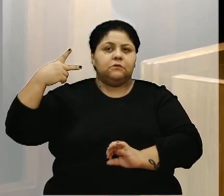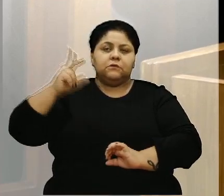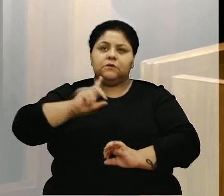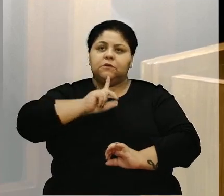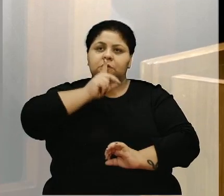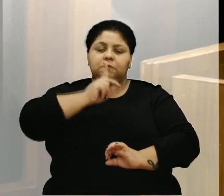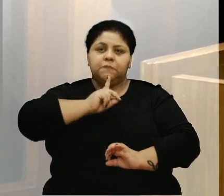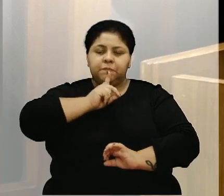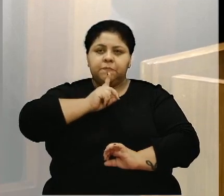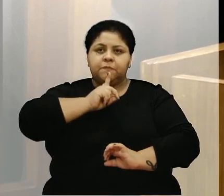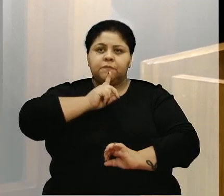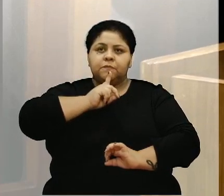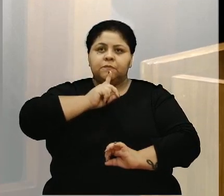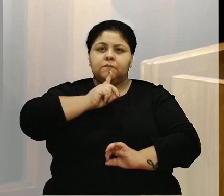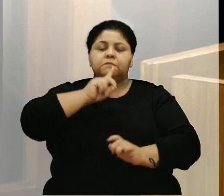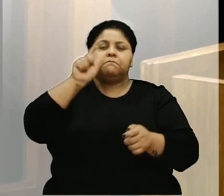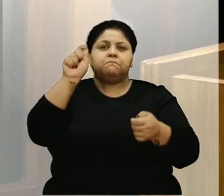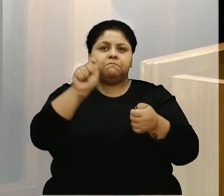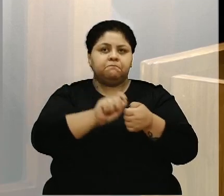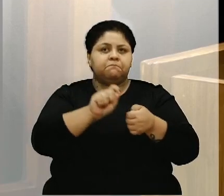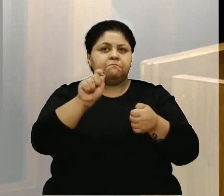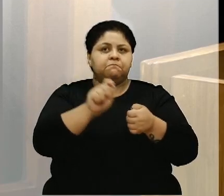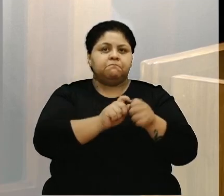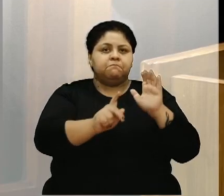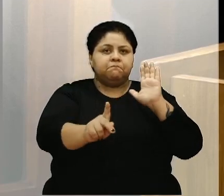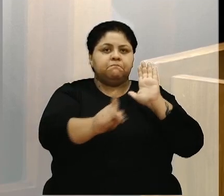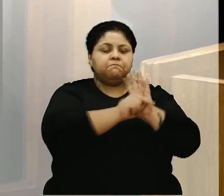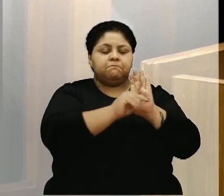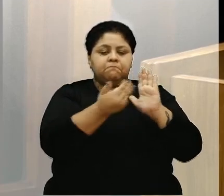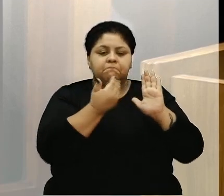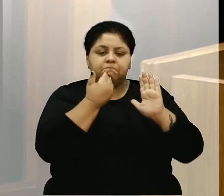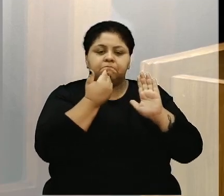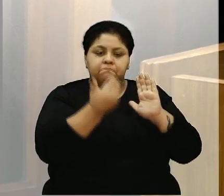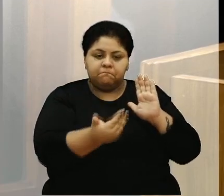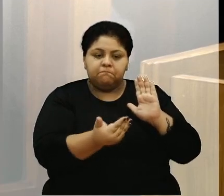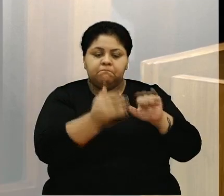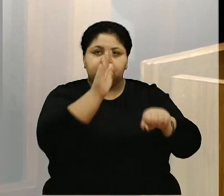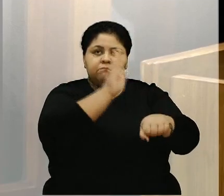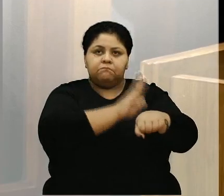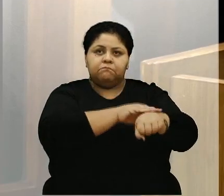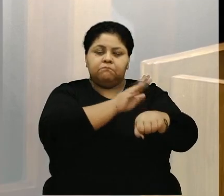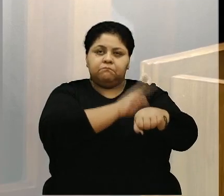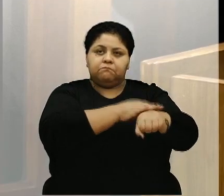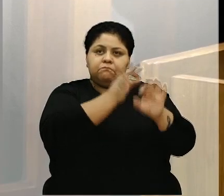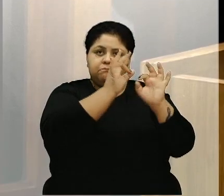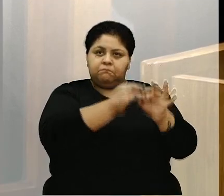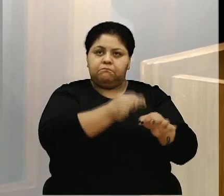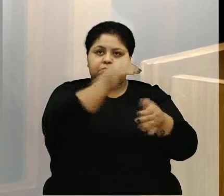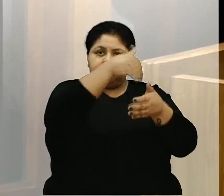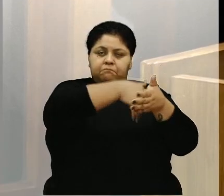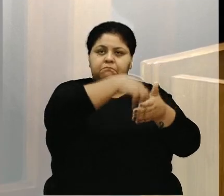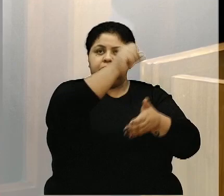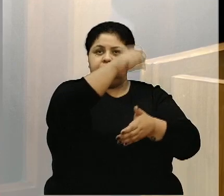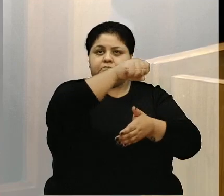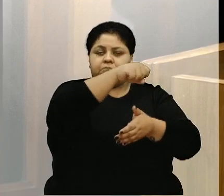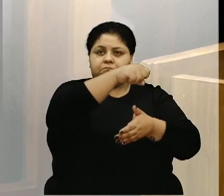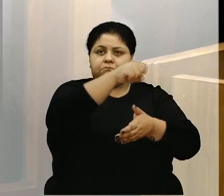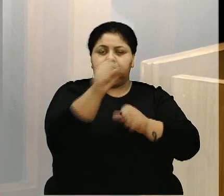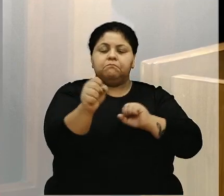Alberto Meneguzzi, que fez esse projeto, e peço na hora certa aí, pessoal, vote sim, para que nós